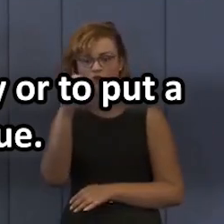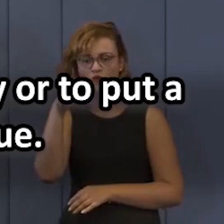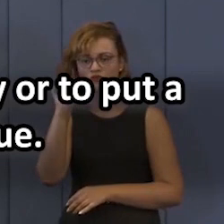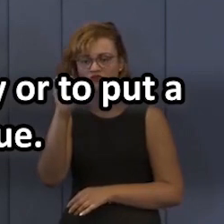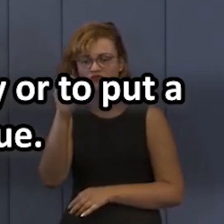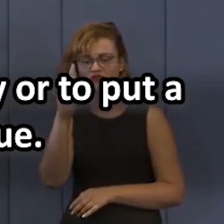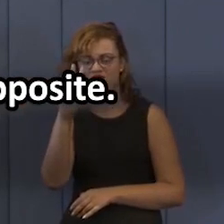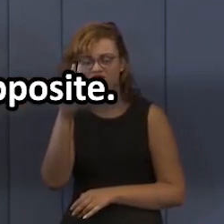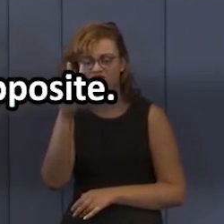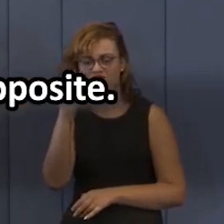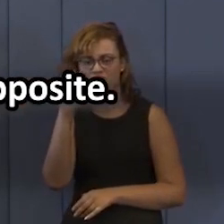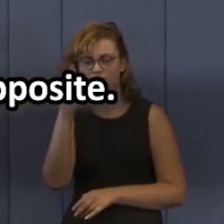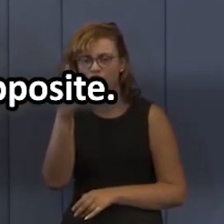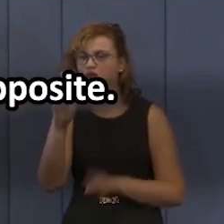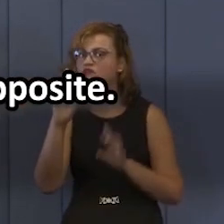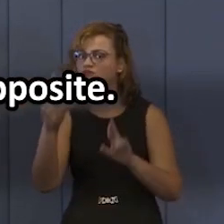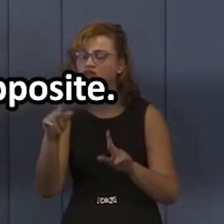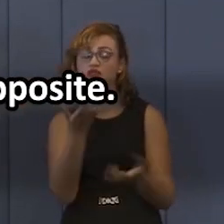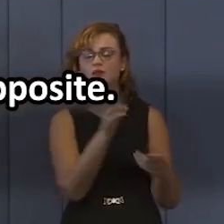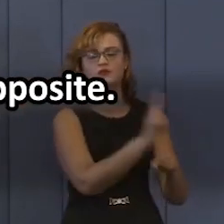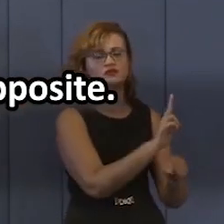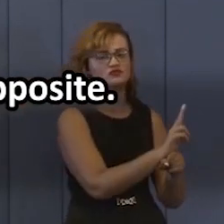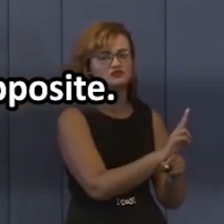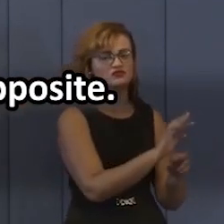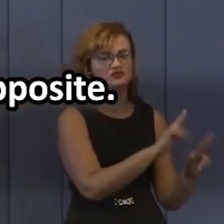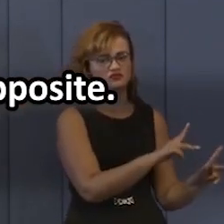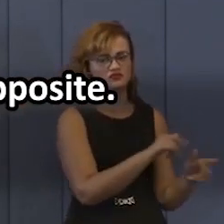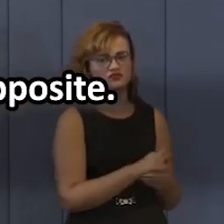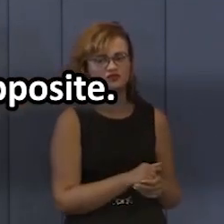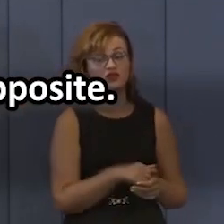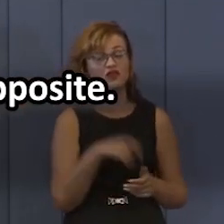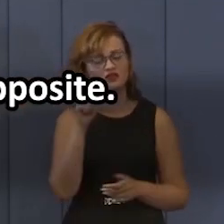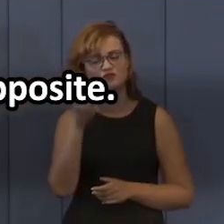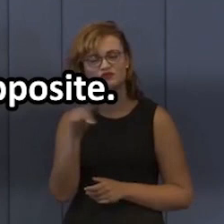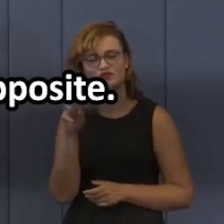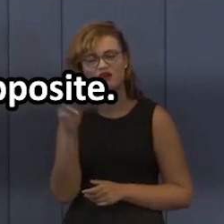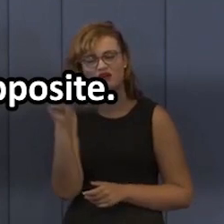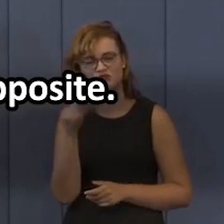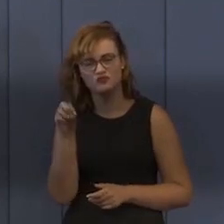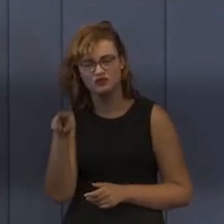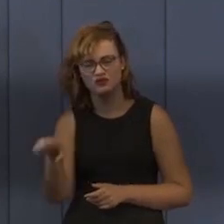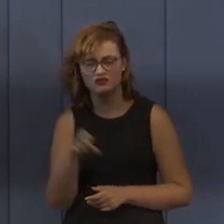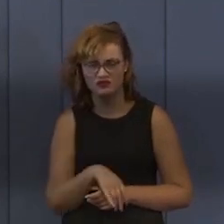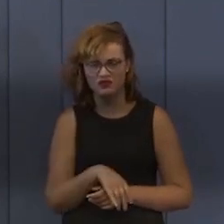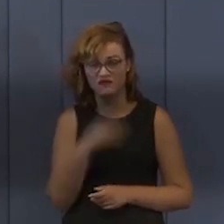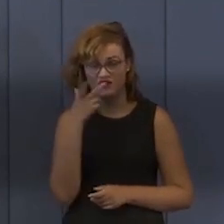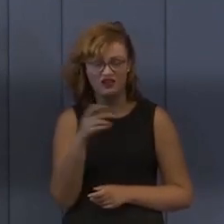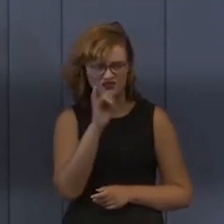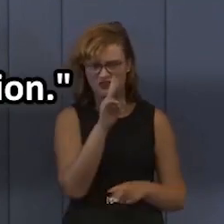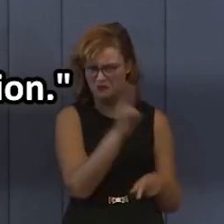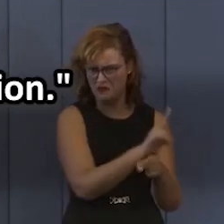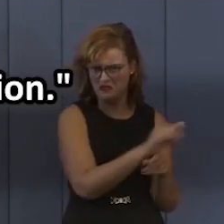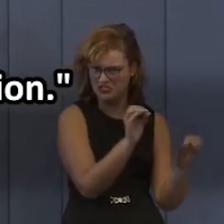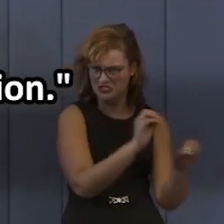frente de qualquer outro valor. O conservador não. O conservador é o contrário. Ele está lá para proteger. E isso é o que o Hazzone